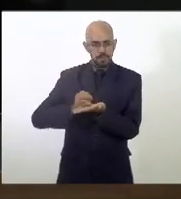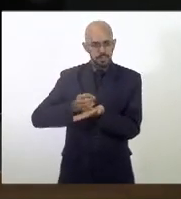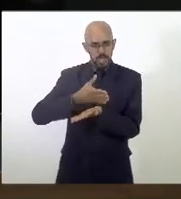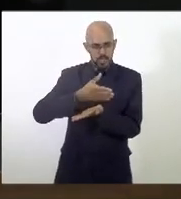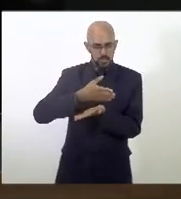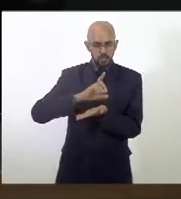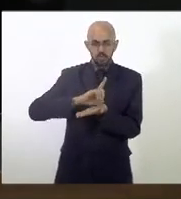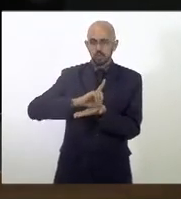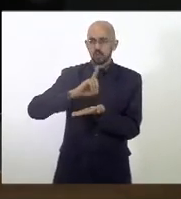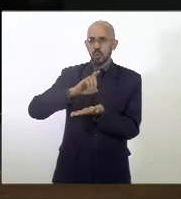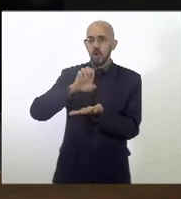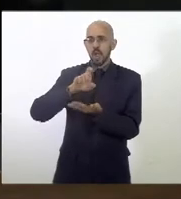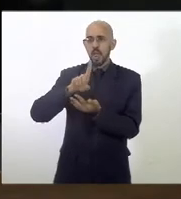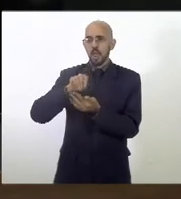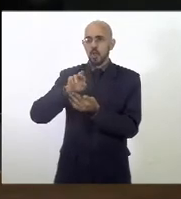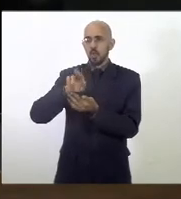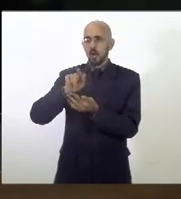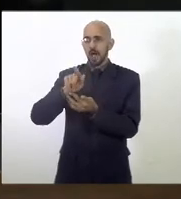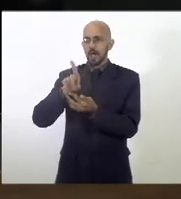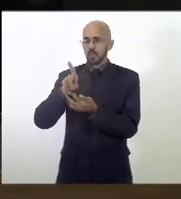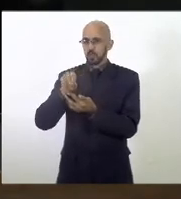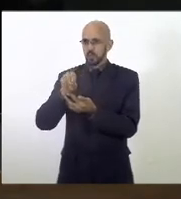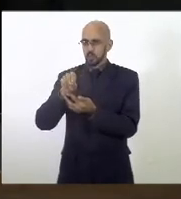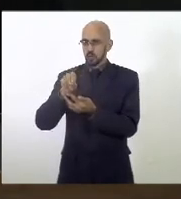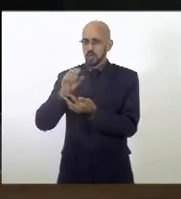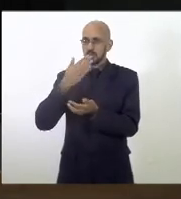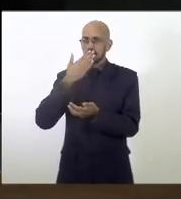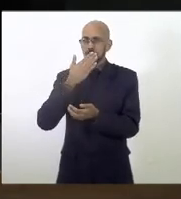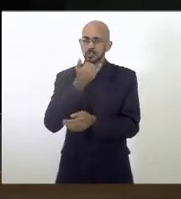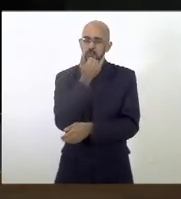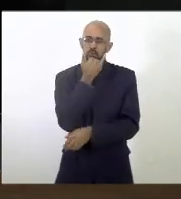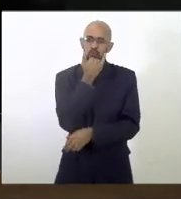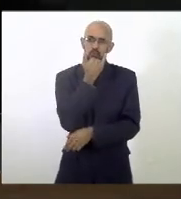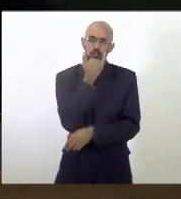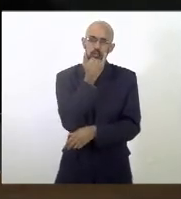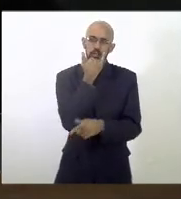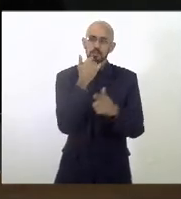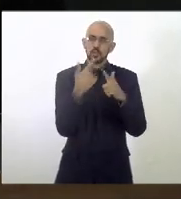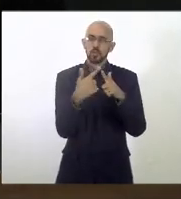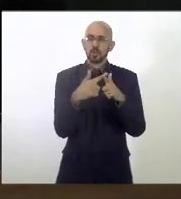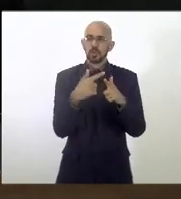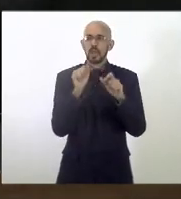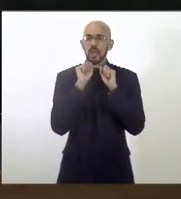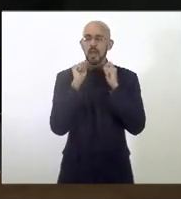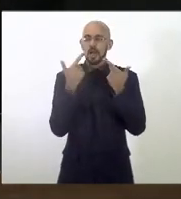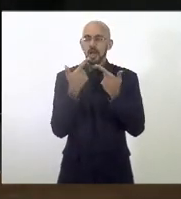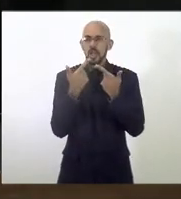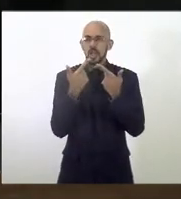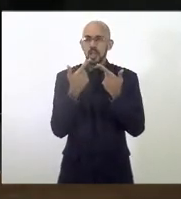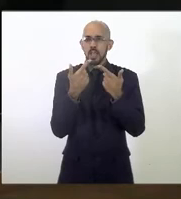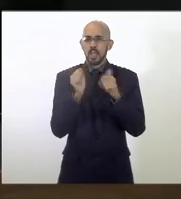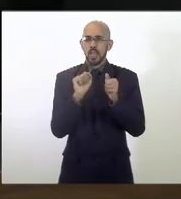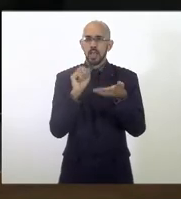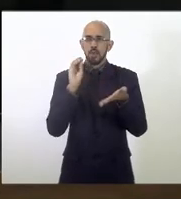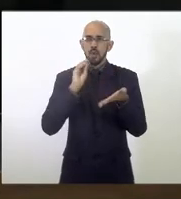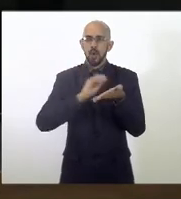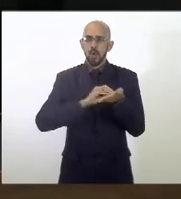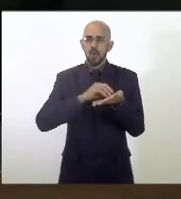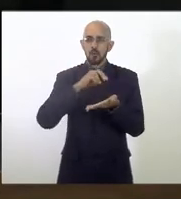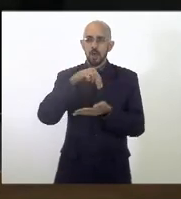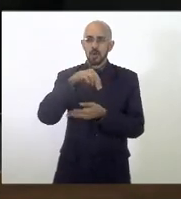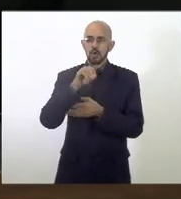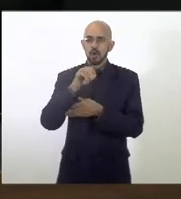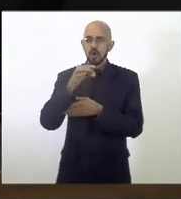Eugênio, pedir desculpas, porque a Assembleia reagiu a uma nota da Firjan no final